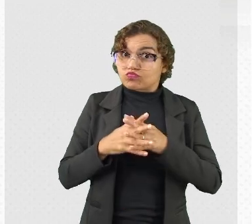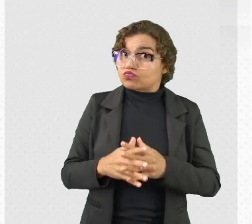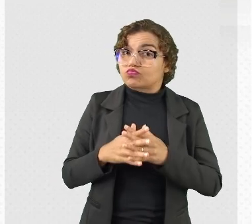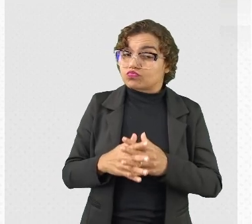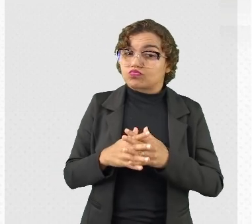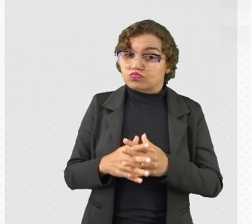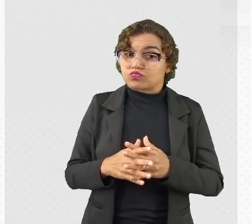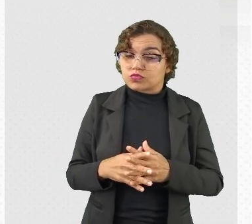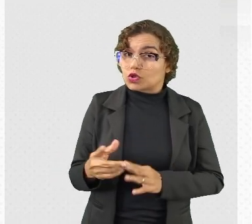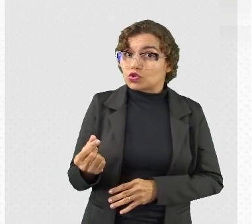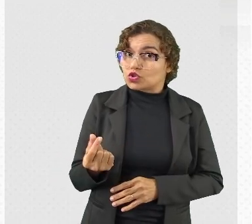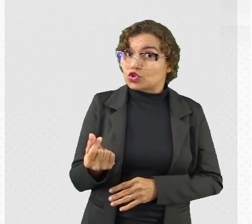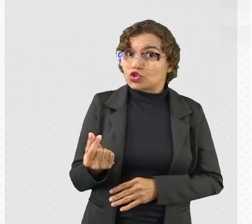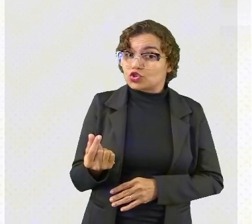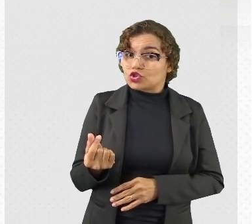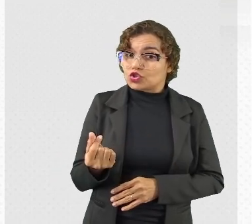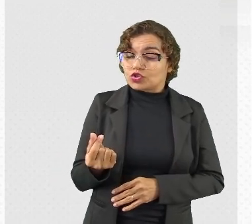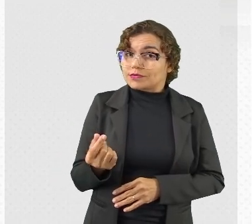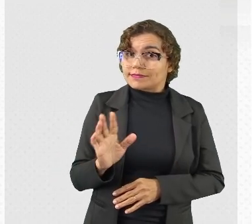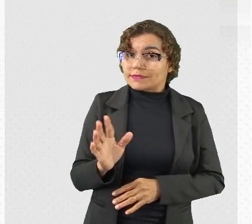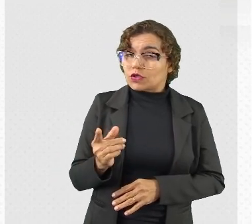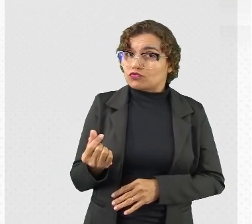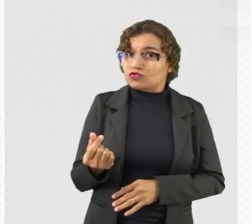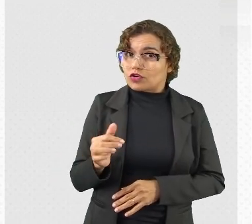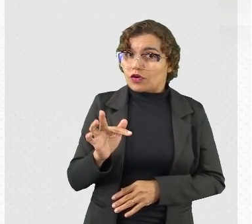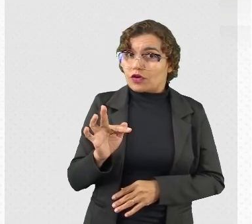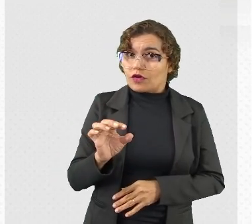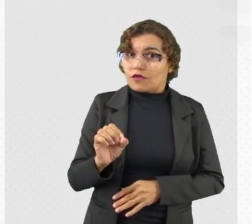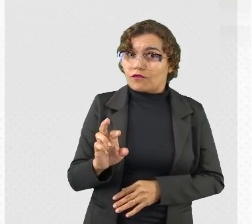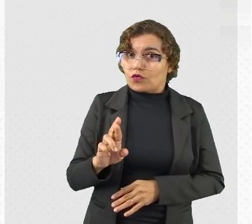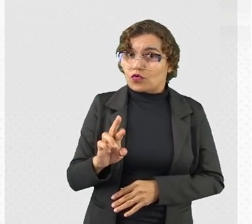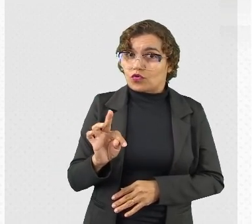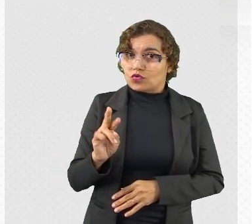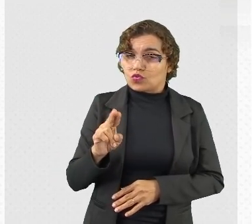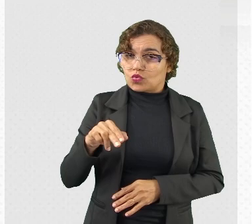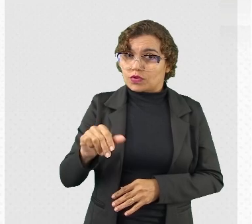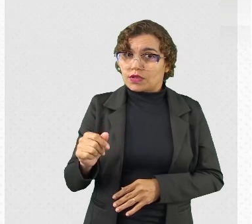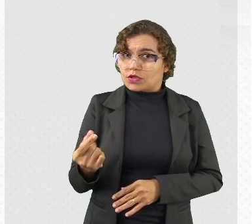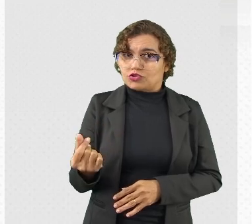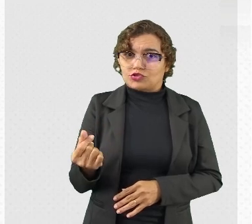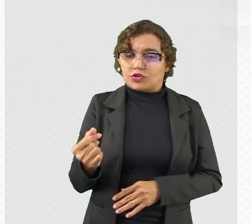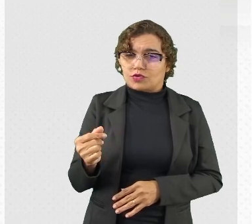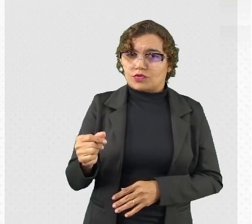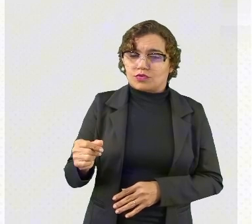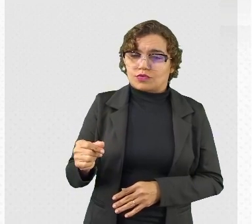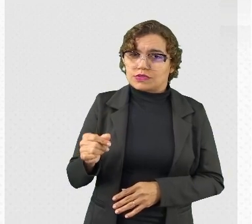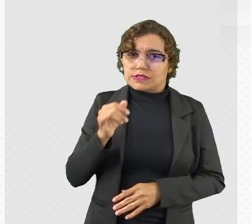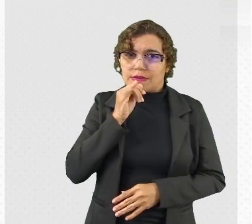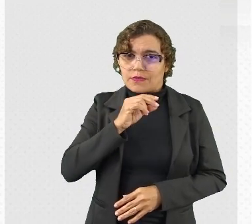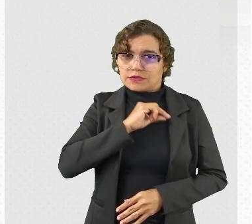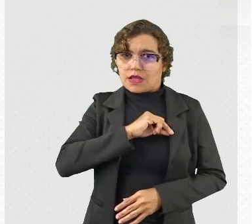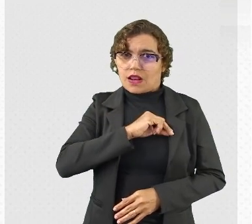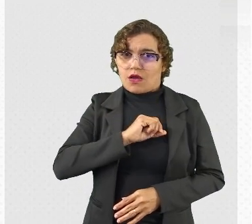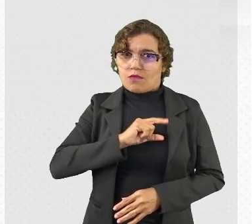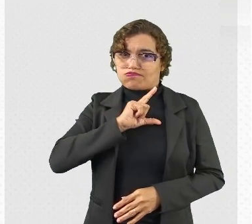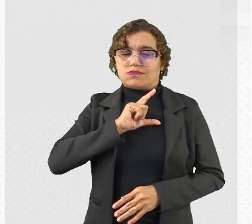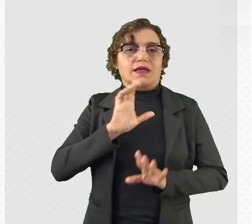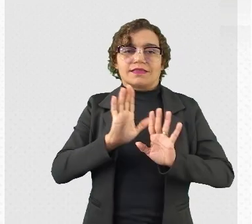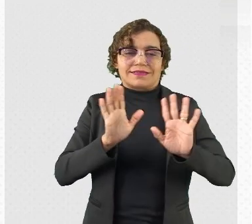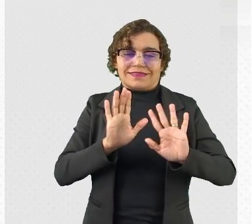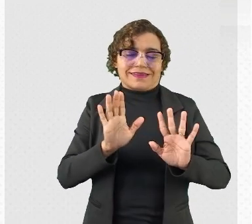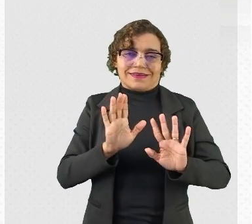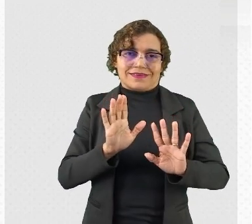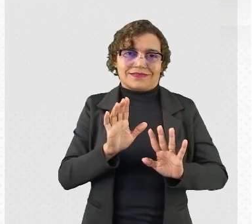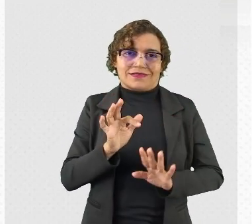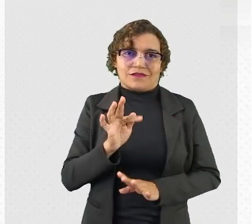com dinheiro, né? Não é aquele emaranhado de dinheiro, não é a conta cheia, o saldo da conta cheio. Não é esse tipo